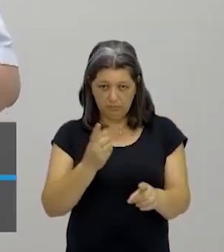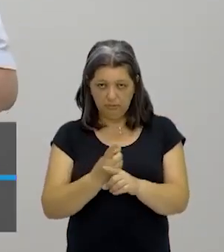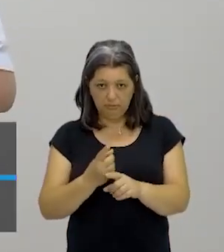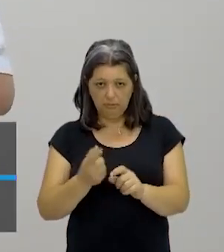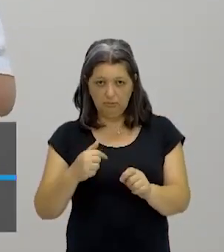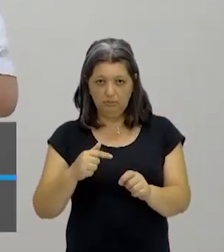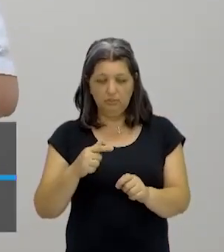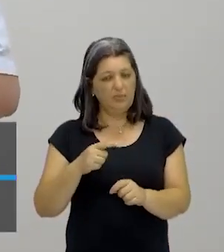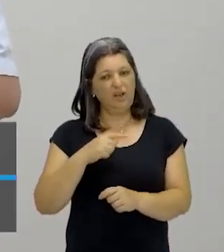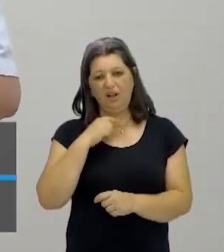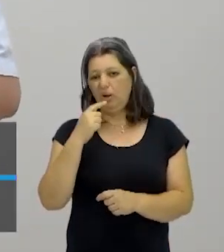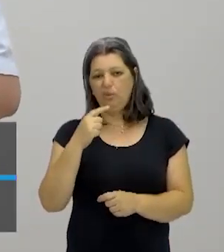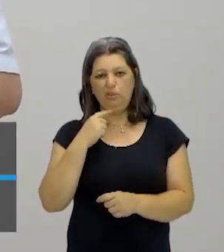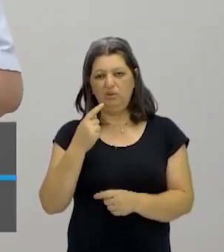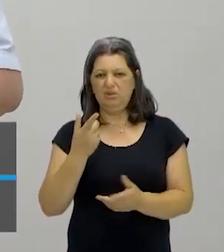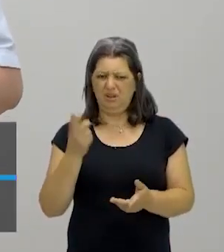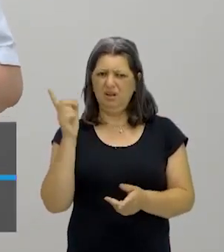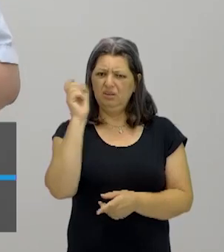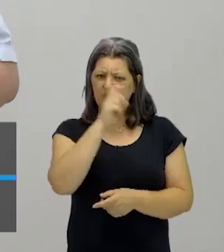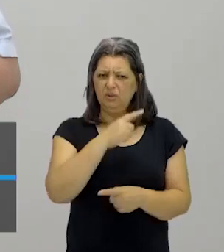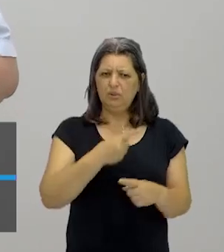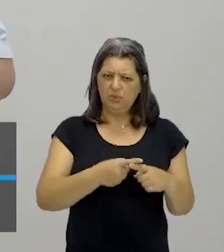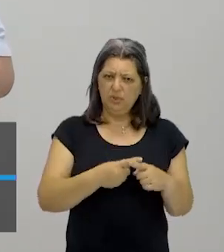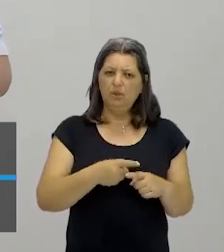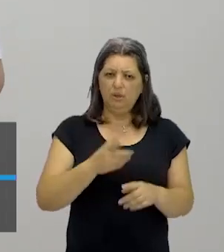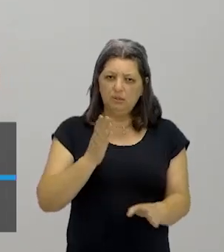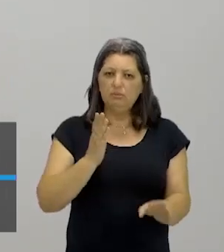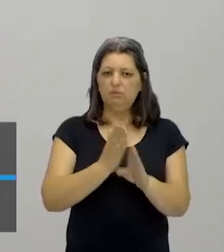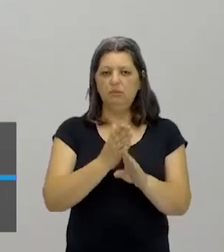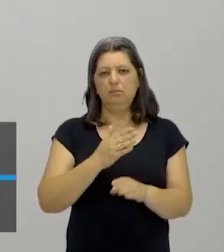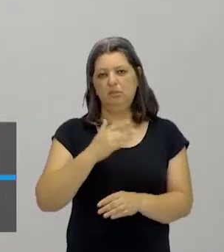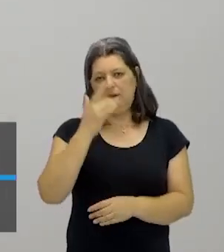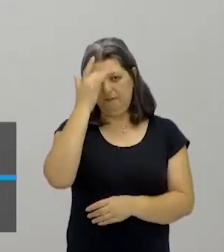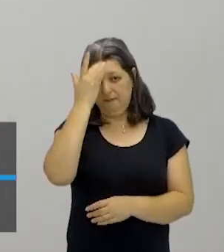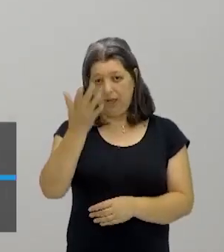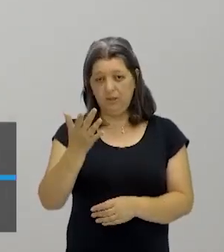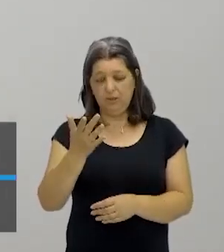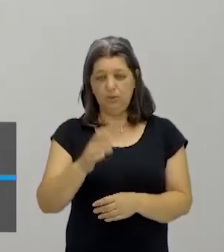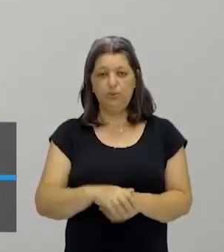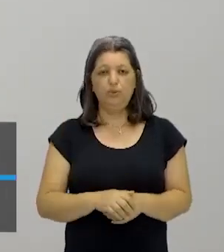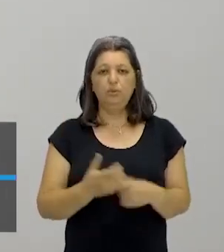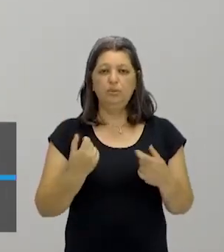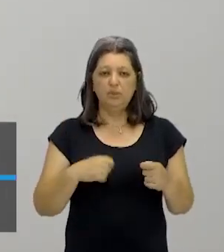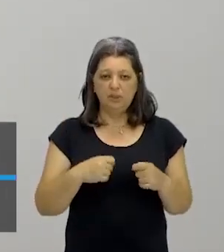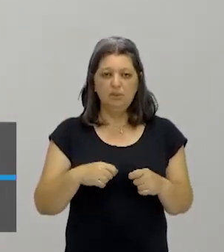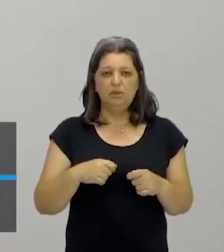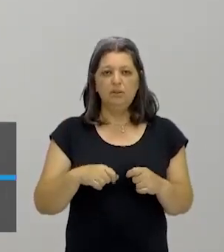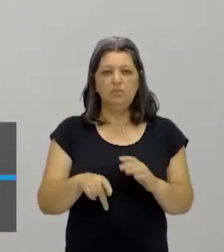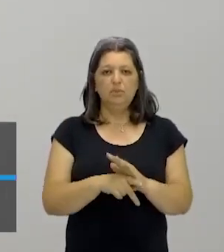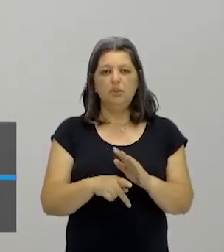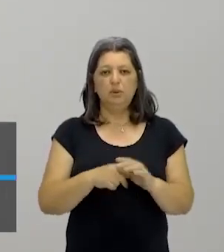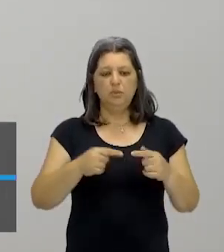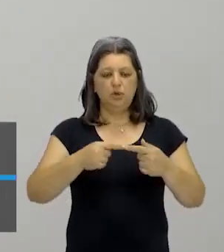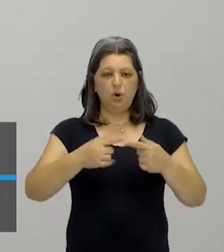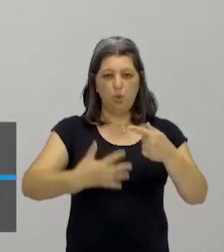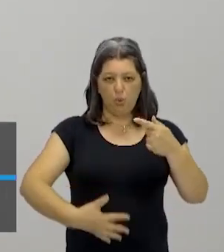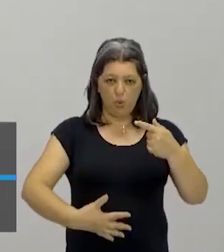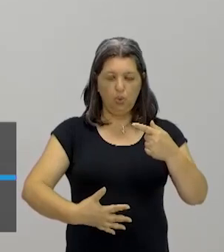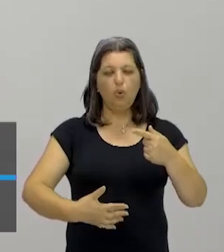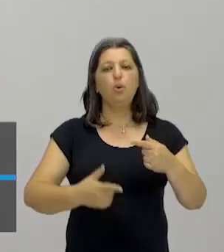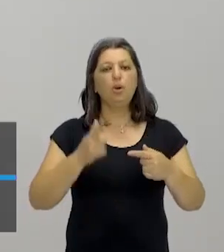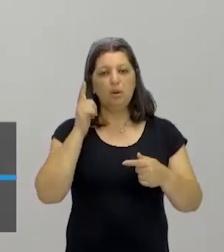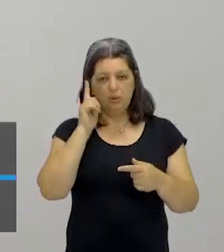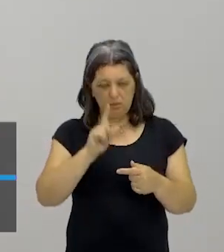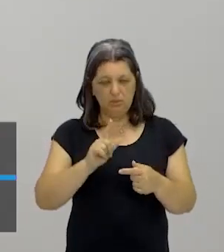consegui achar, meio difícil, né? Porque a gente consegue achar em qualquer lugar. Basta você usar o nosso amigo Google, type there,